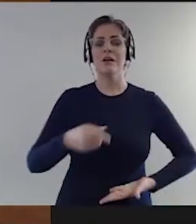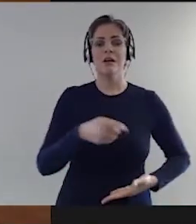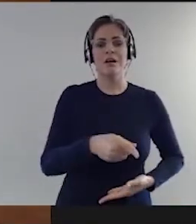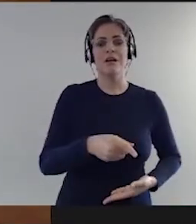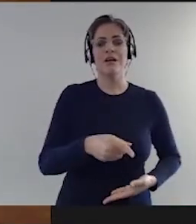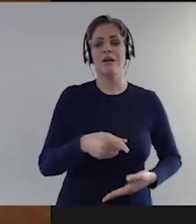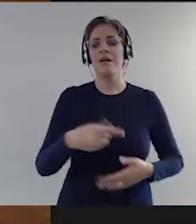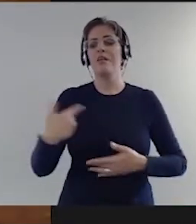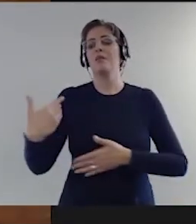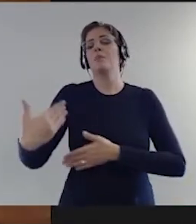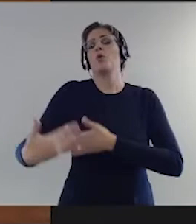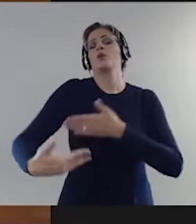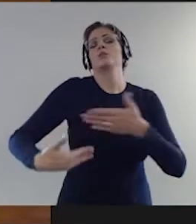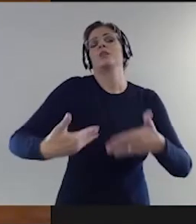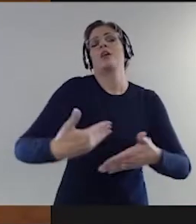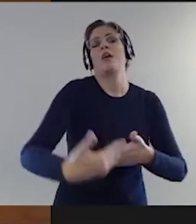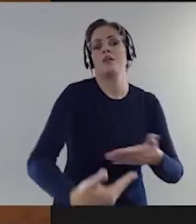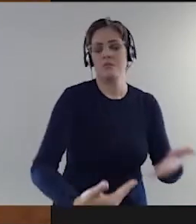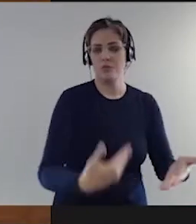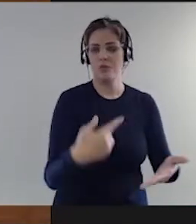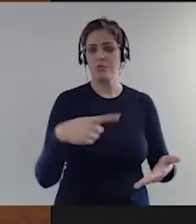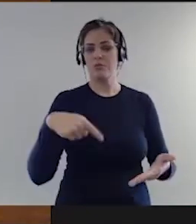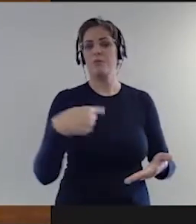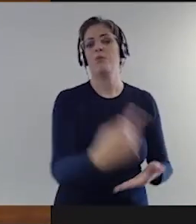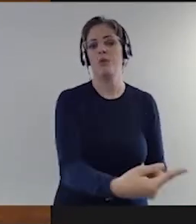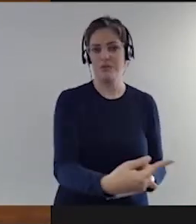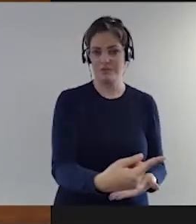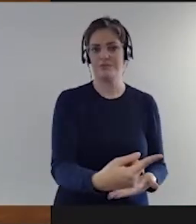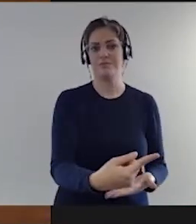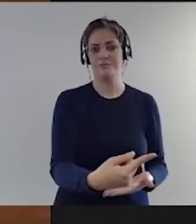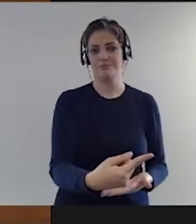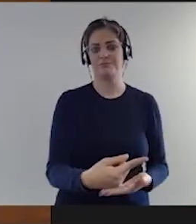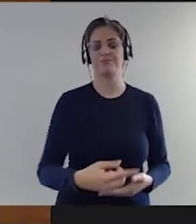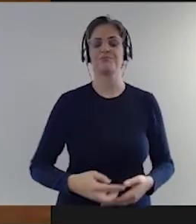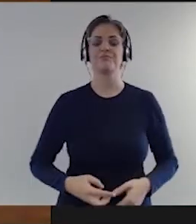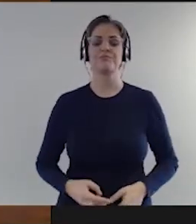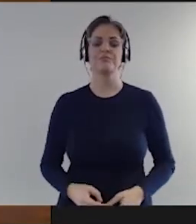no curso do cumprimento do contrato.